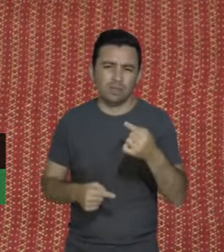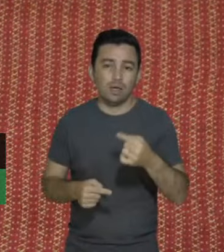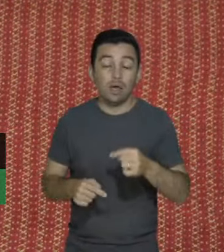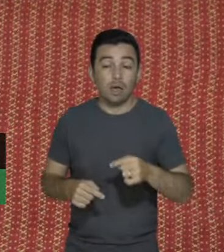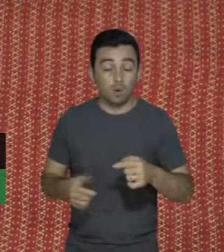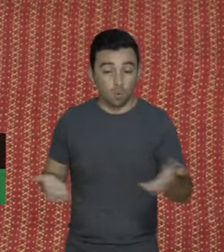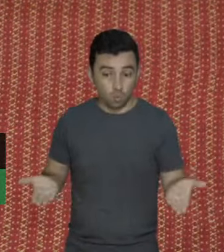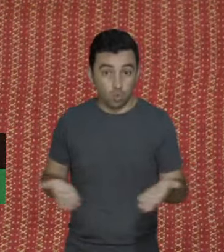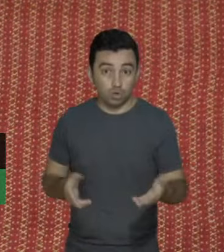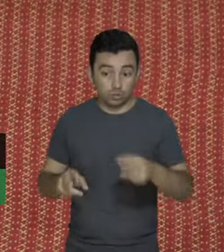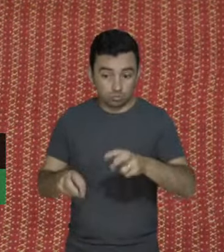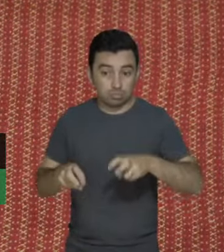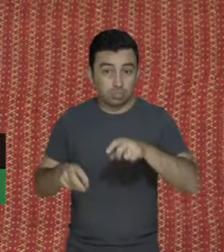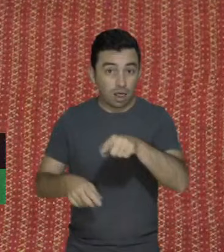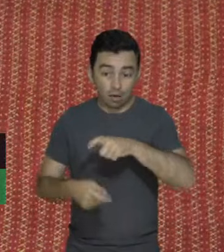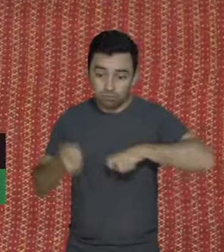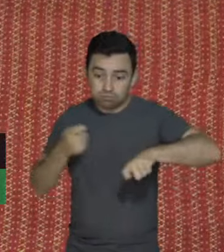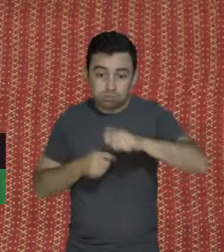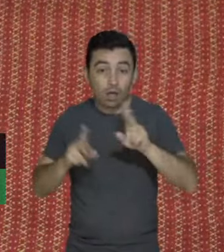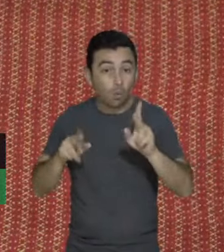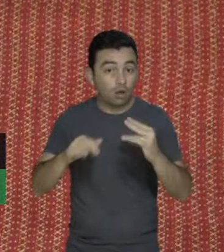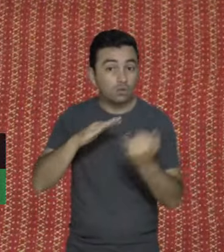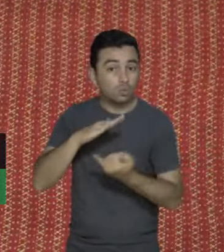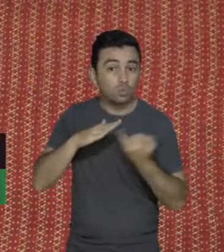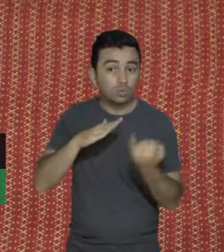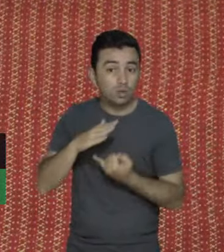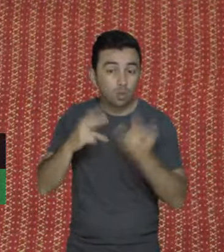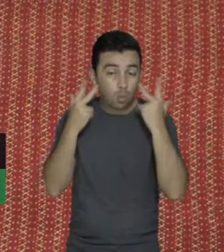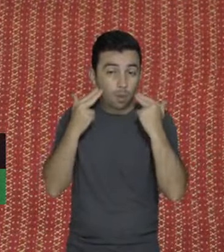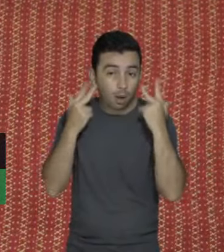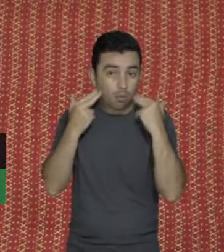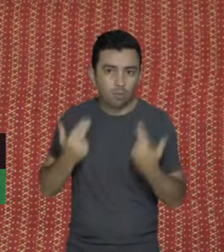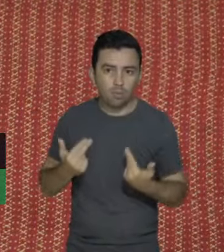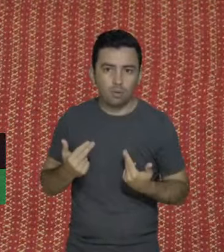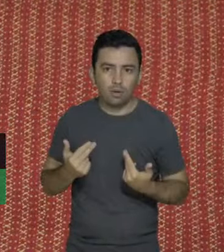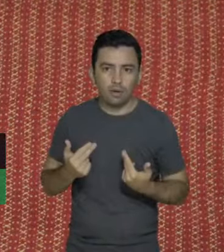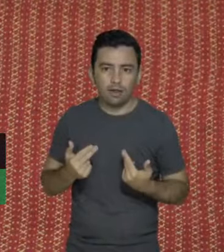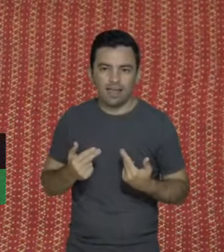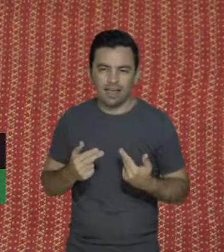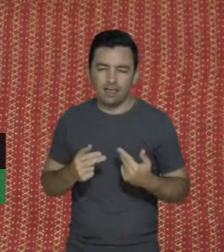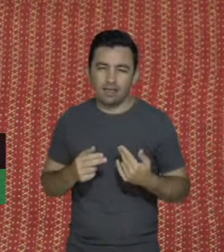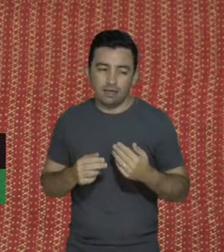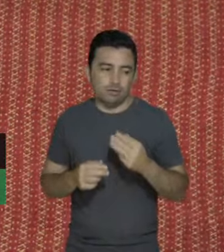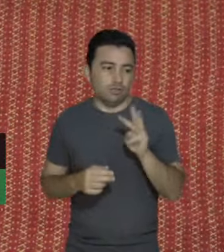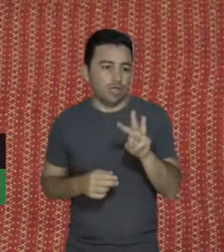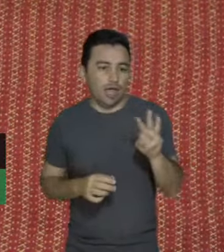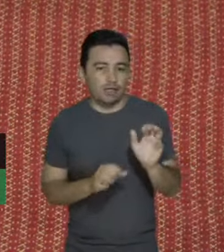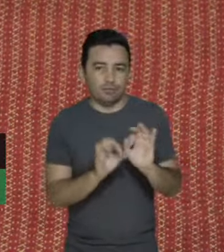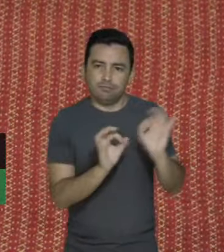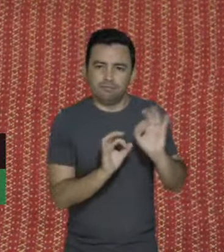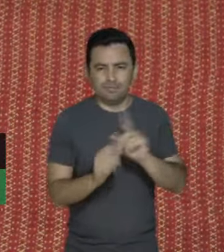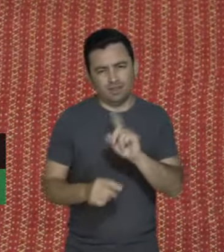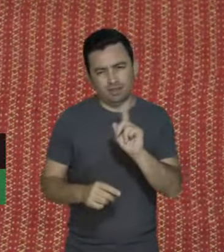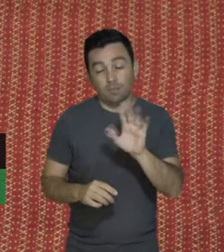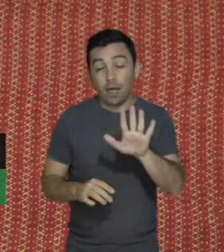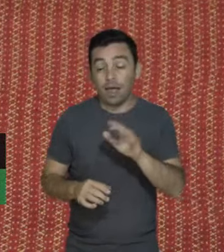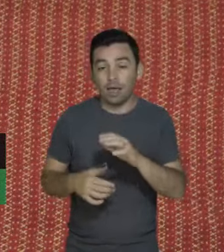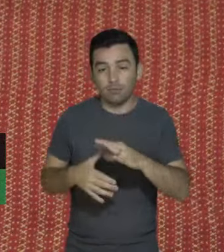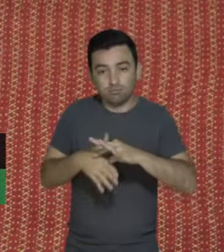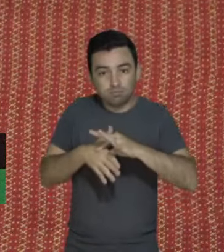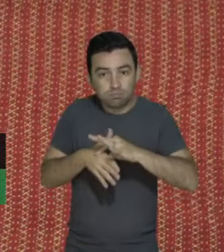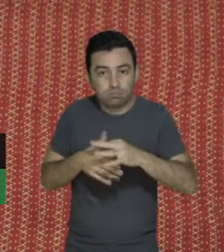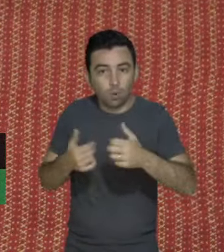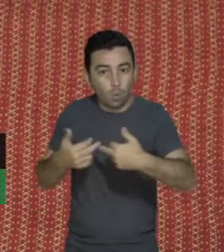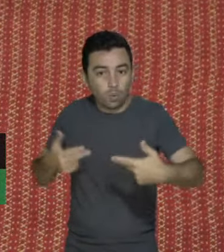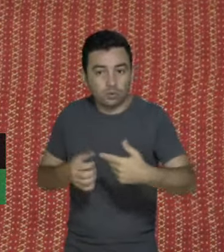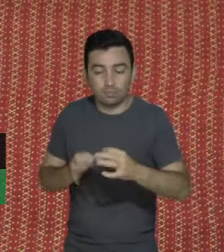rural é uma indústria como qualquer outra ela não tá ali fabricando softwares o parafusos Mas ela tá fabricando proteína animal Ela tá